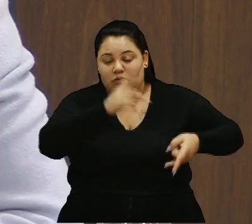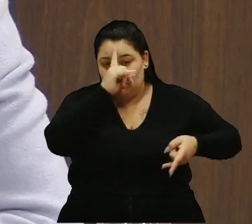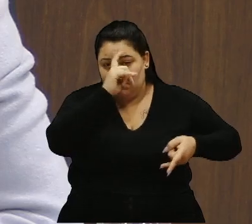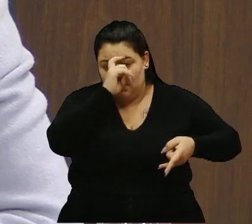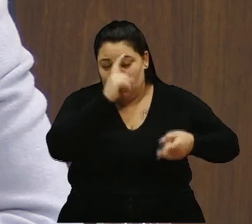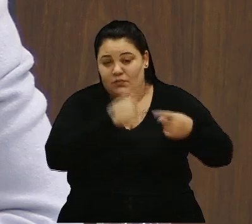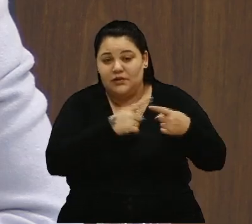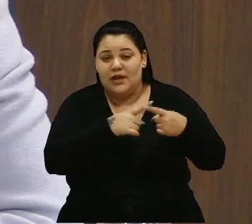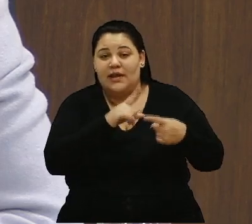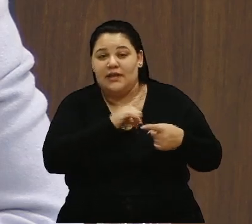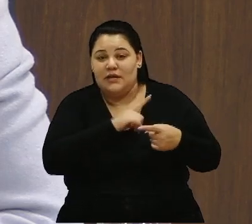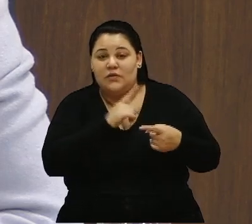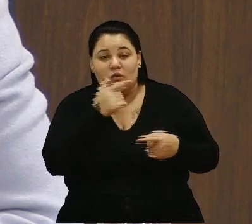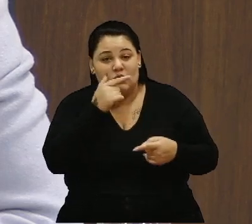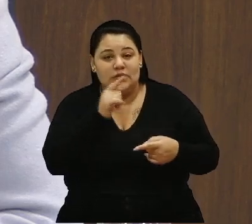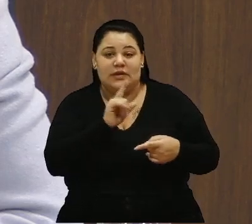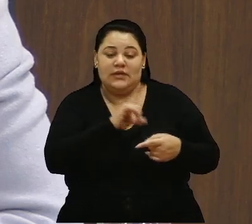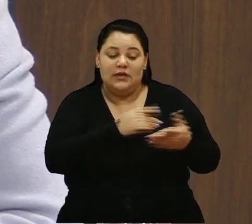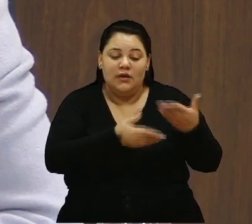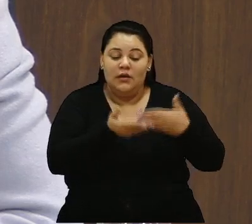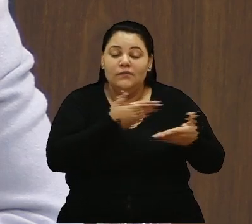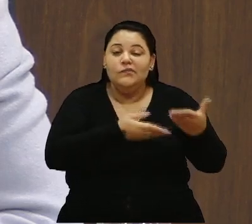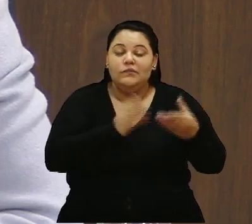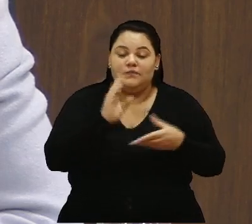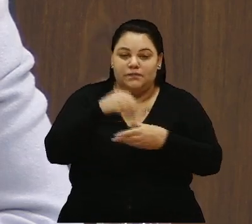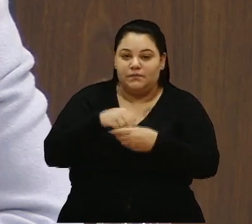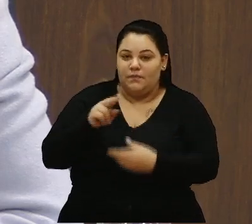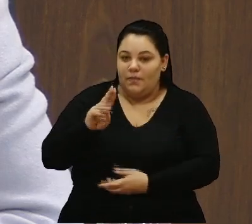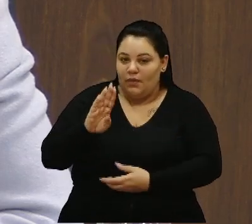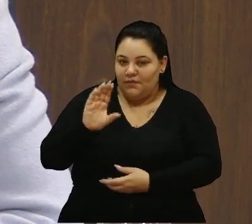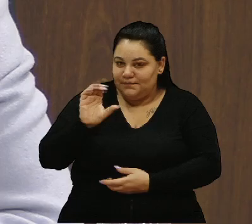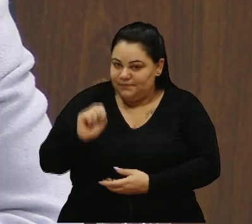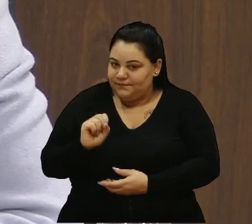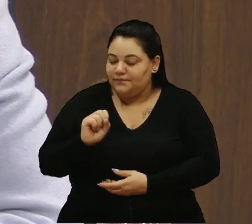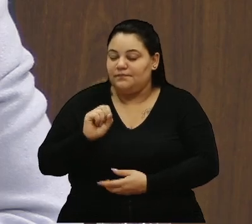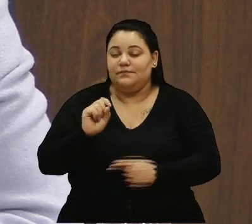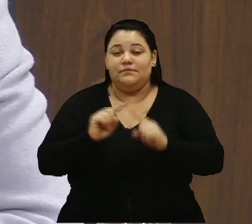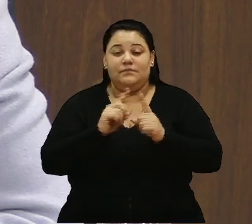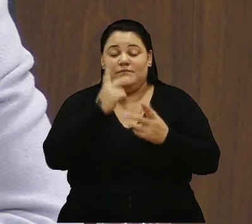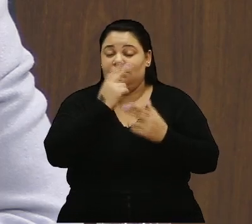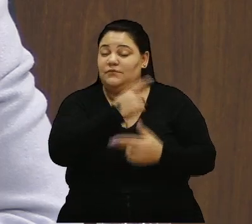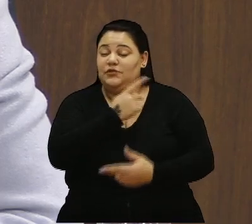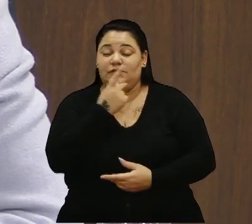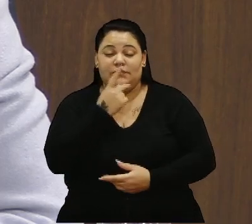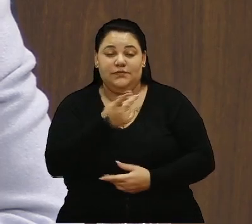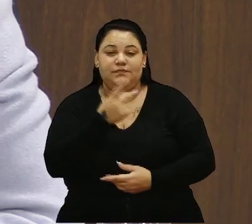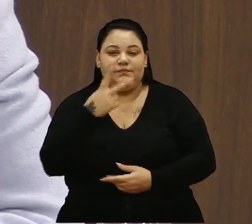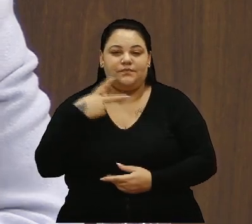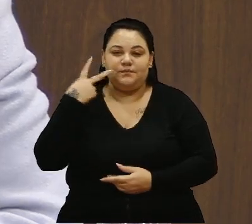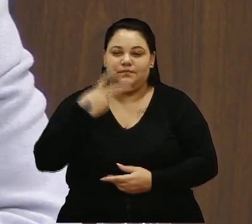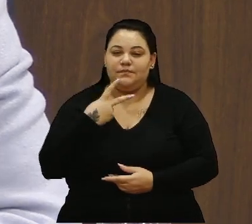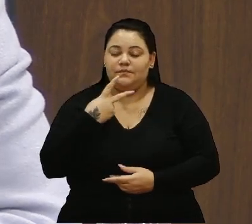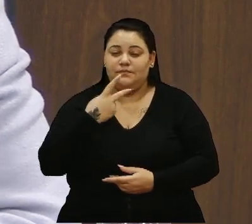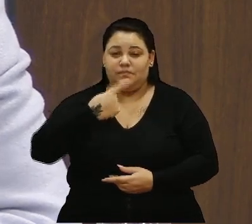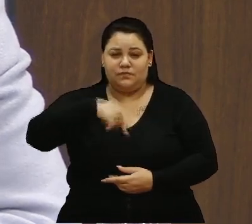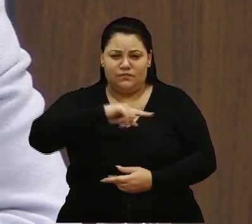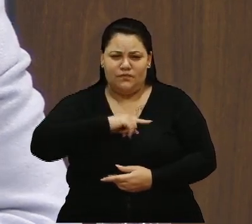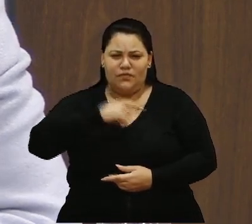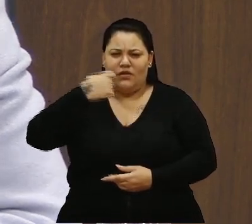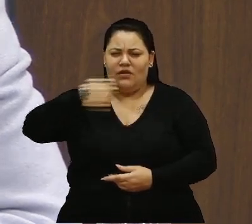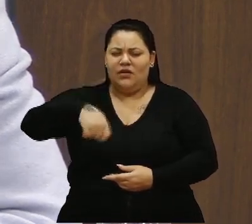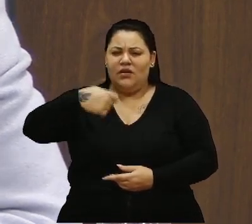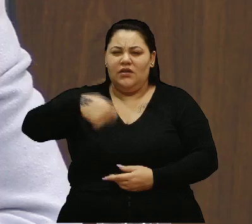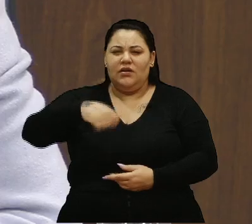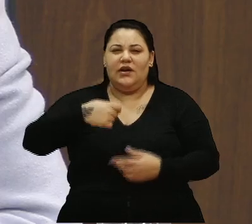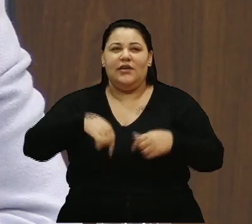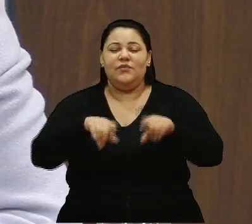vai ter conseguido ter o seu atendimento lá na UBS. Só que é bem exatamente o que o senhor disse, vereador. A gente precisa